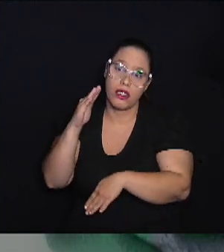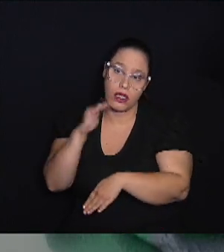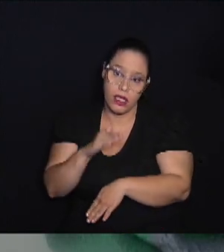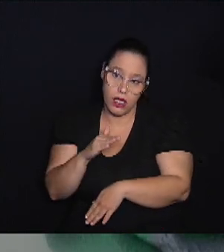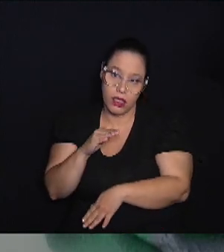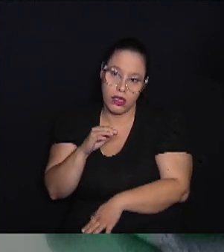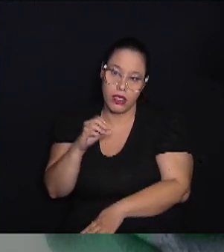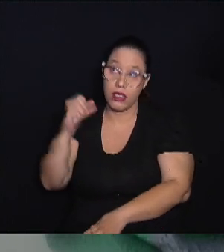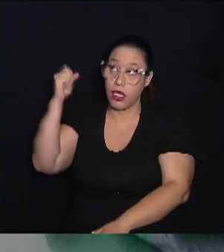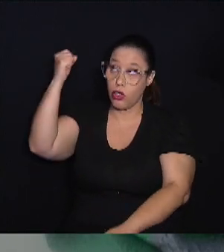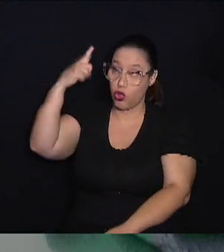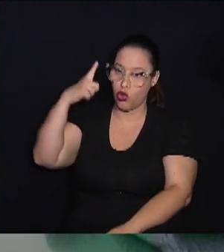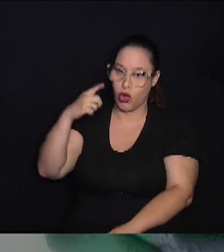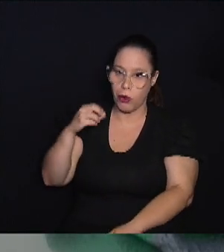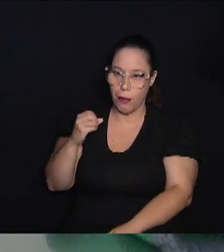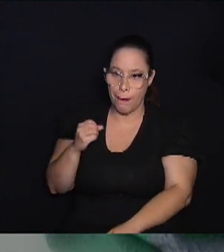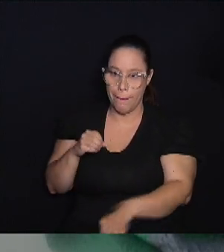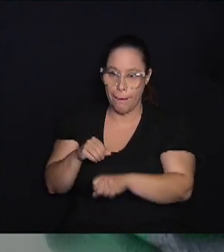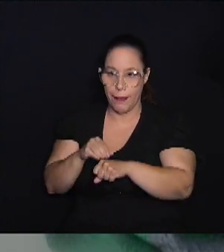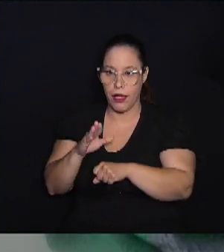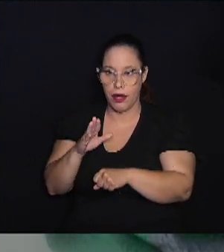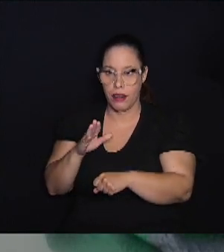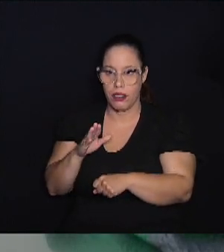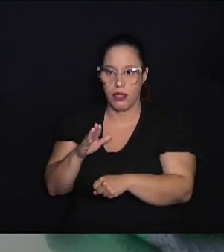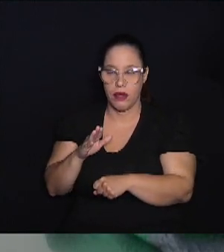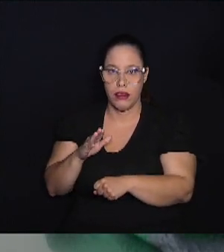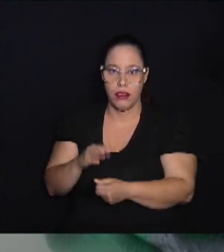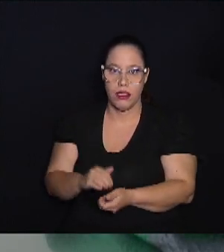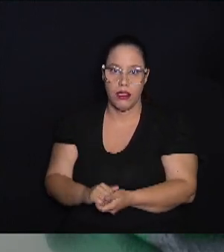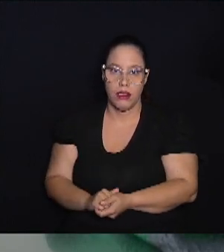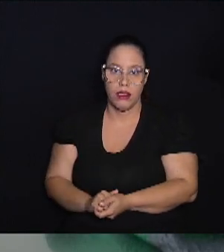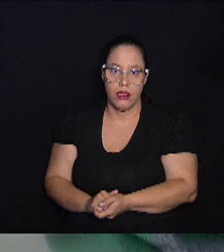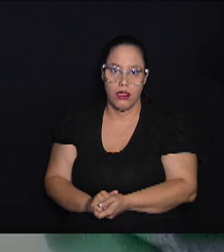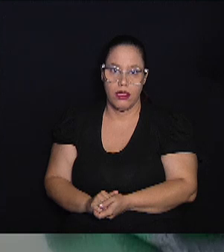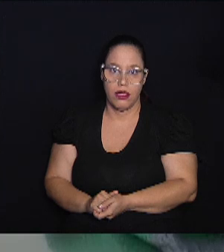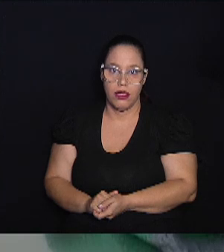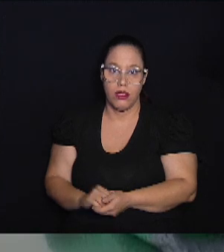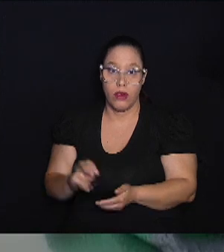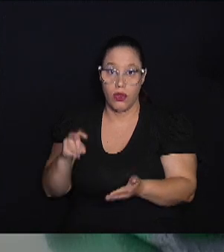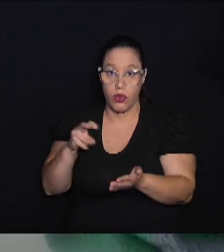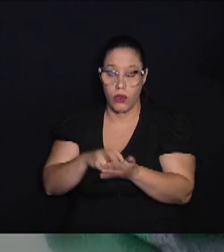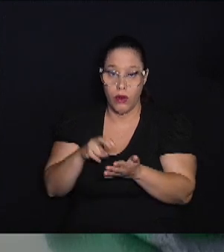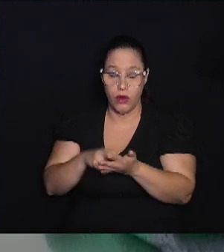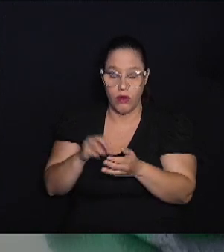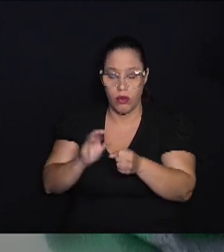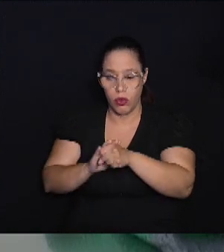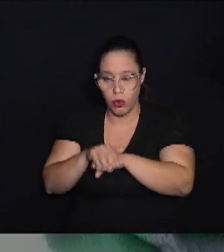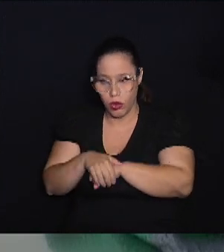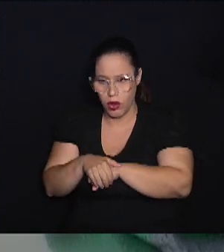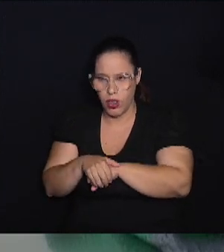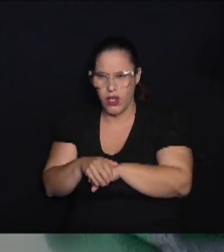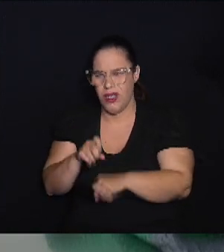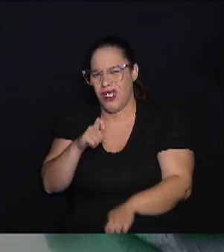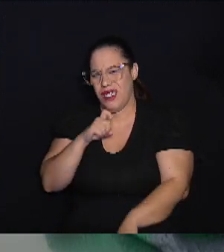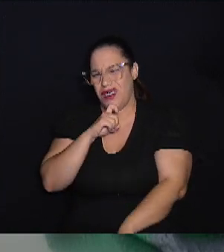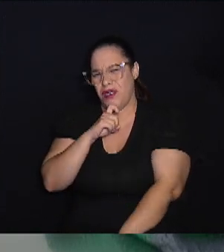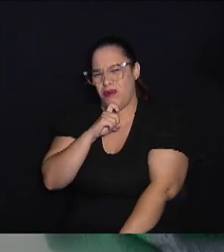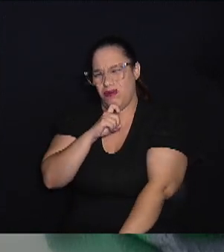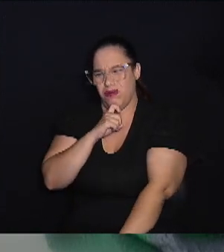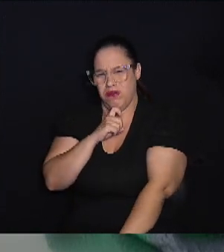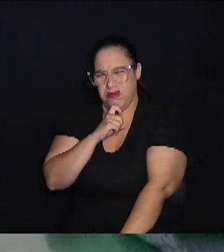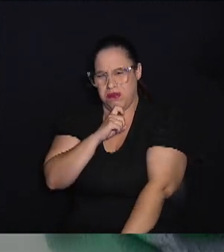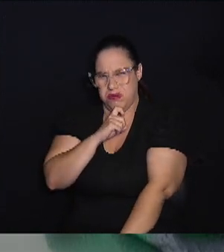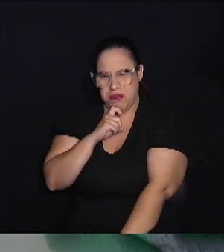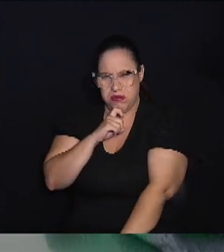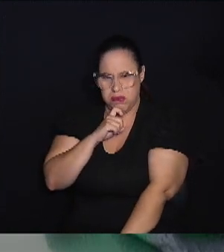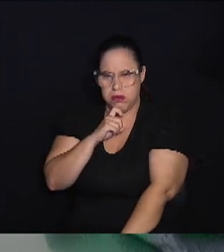de sol. A gente acaba não levando ele para passear nos momentos matutinos e noturnos, porque são os momentos que ele sente